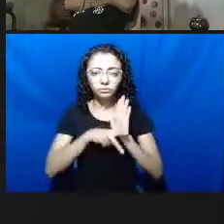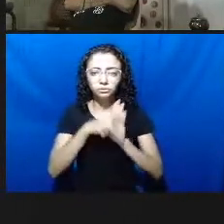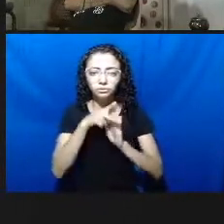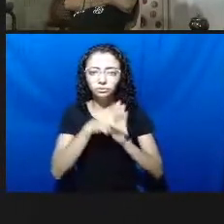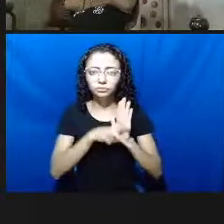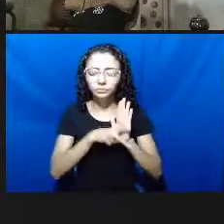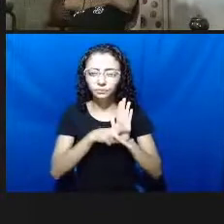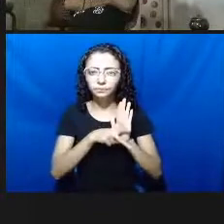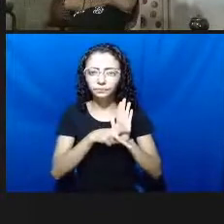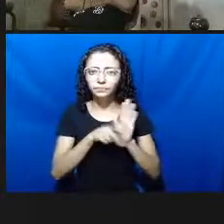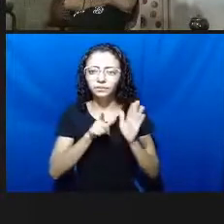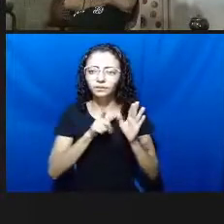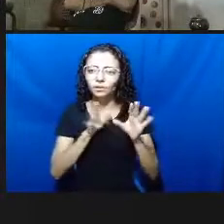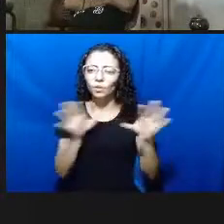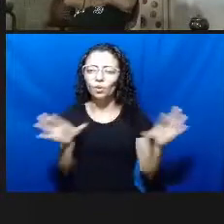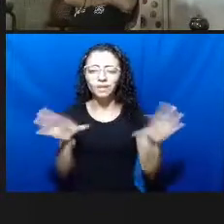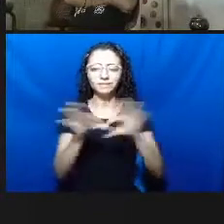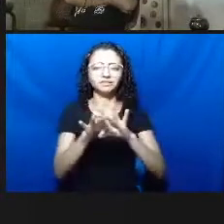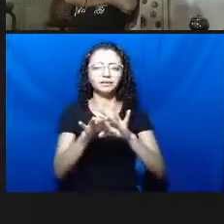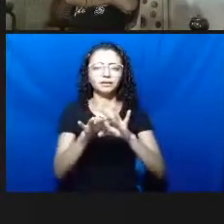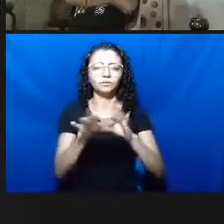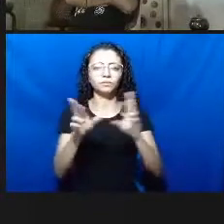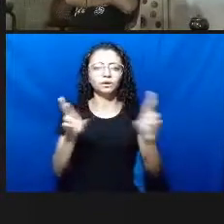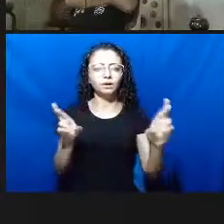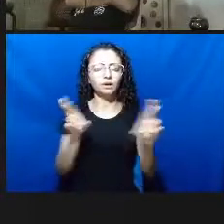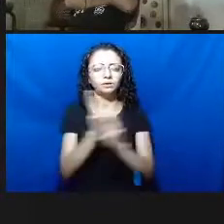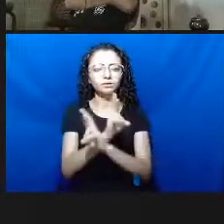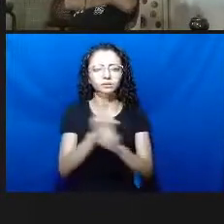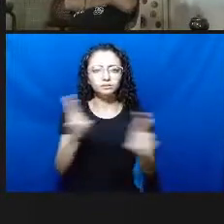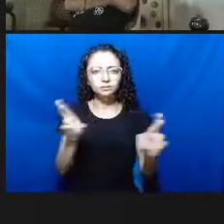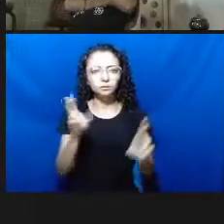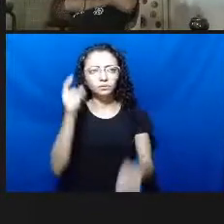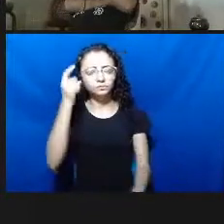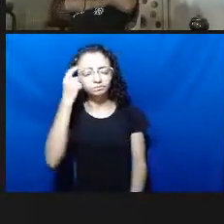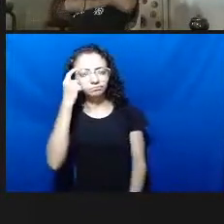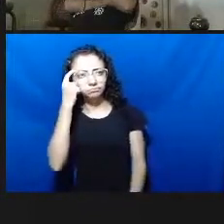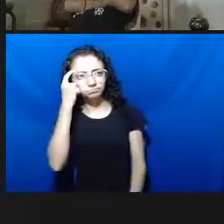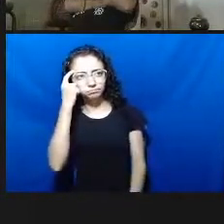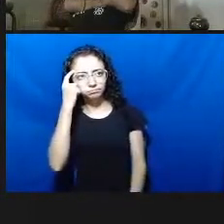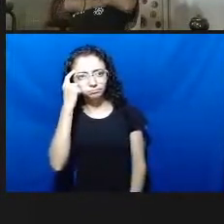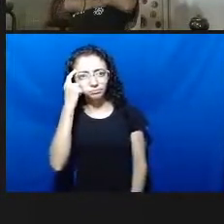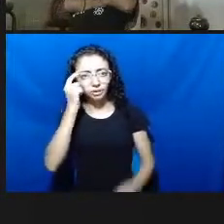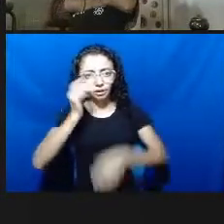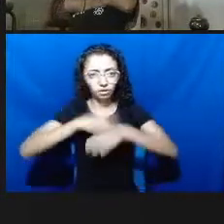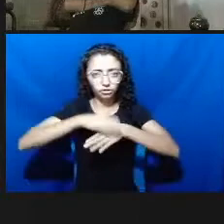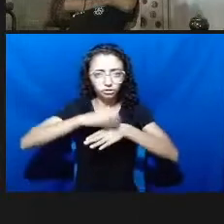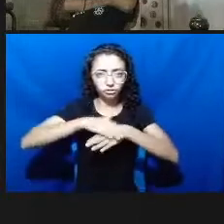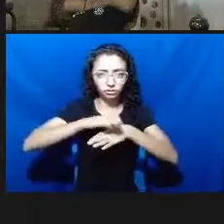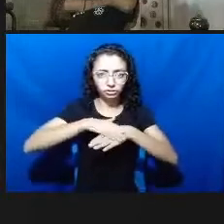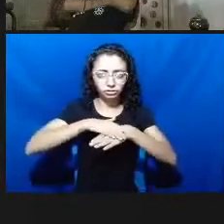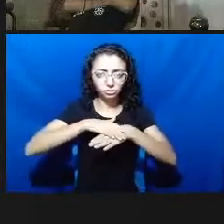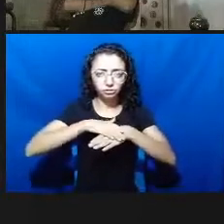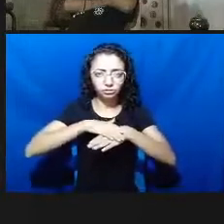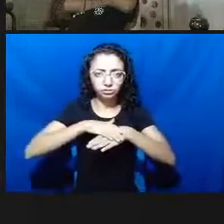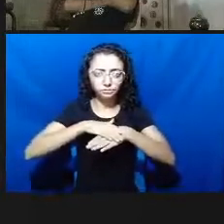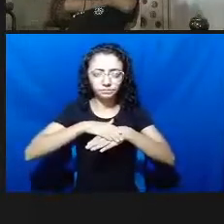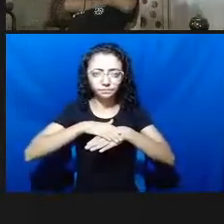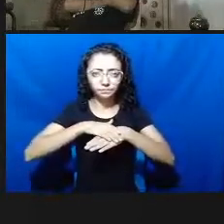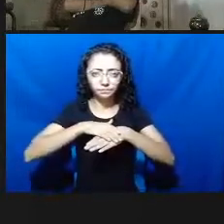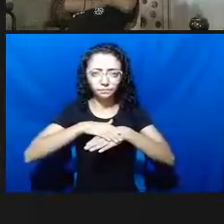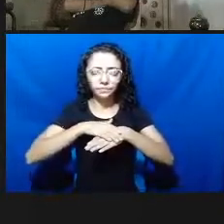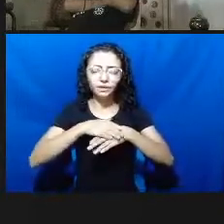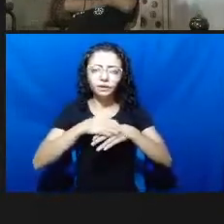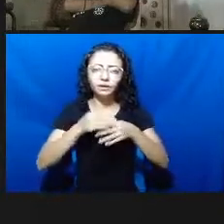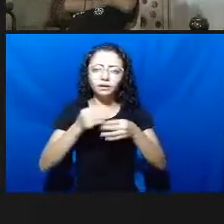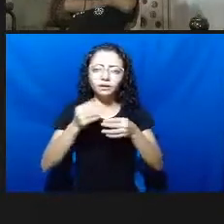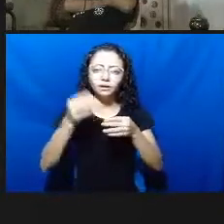a conexão, a relação entre pensar, agir e como